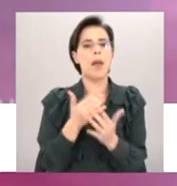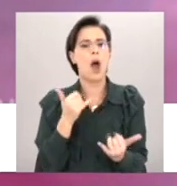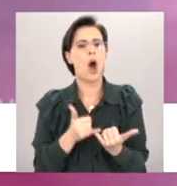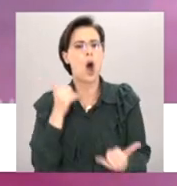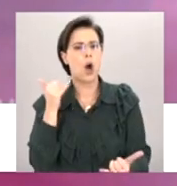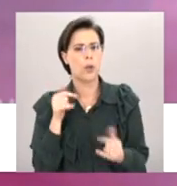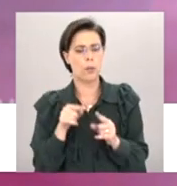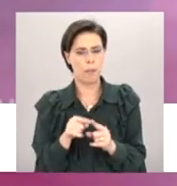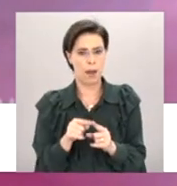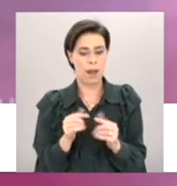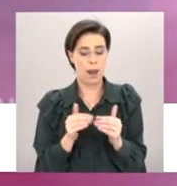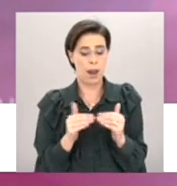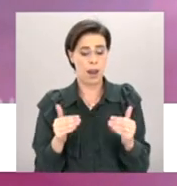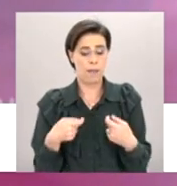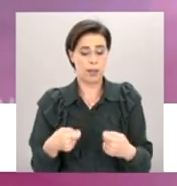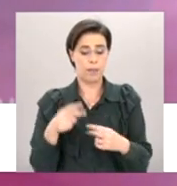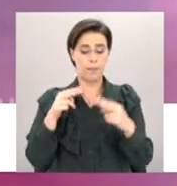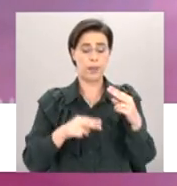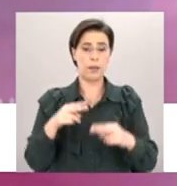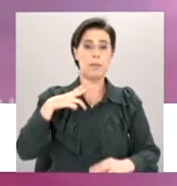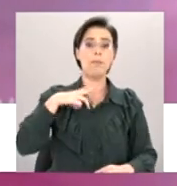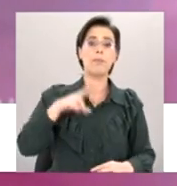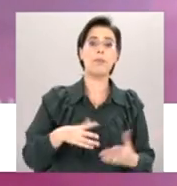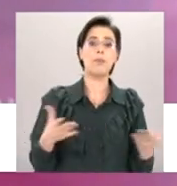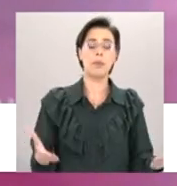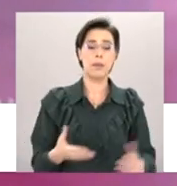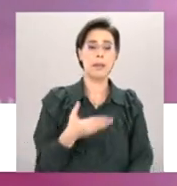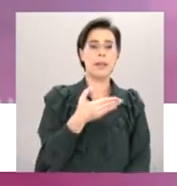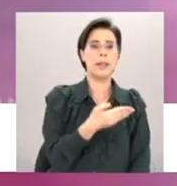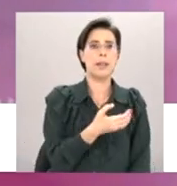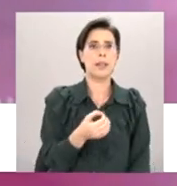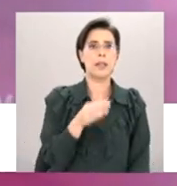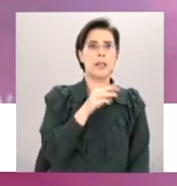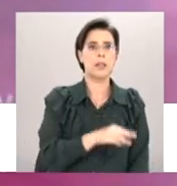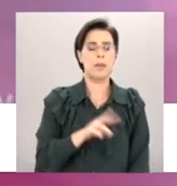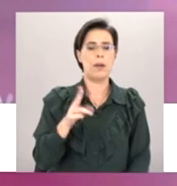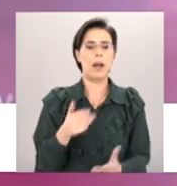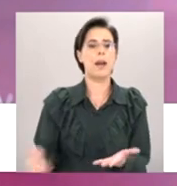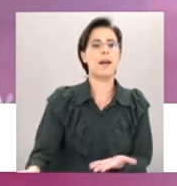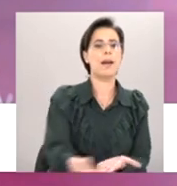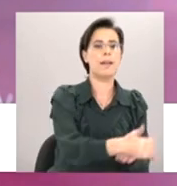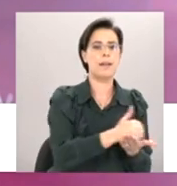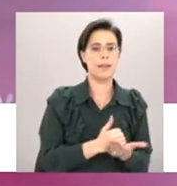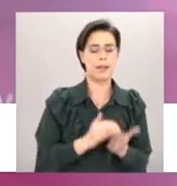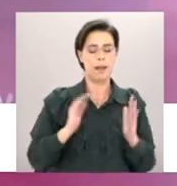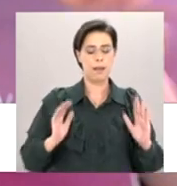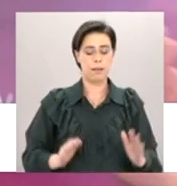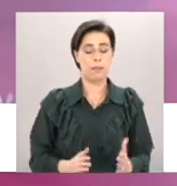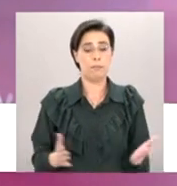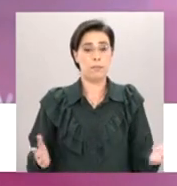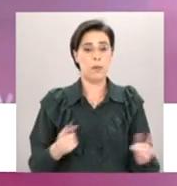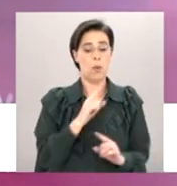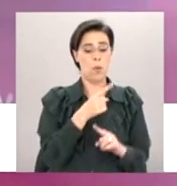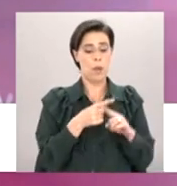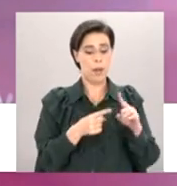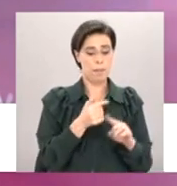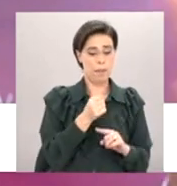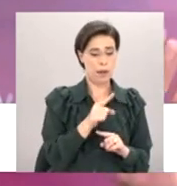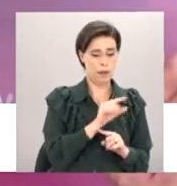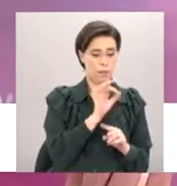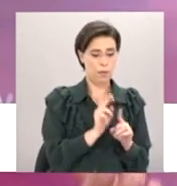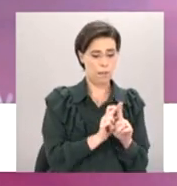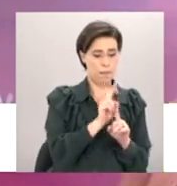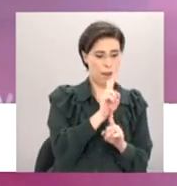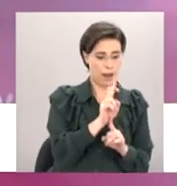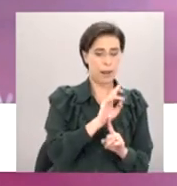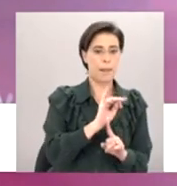automaticamente quatro depois que os níveis de carga fiscal que temos em Portugal cerca de 700 milhões de euros de receitas restante subindo e meio por cento do PIB